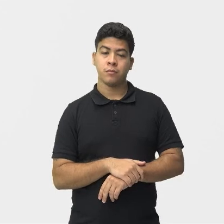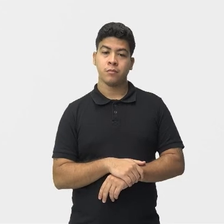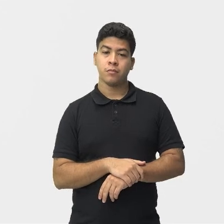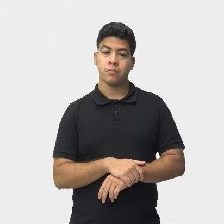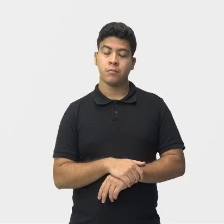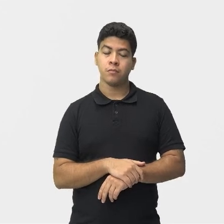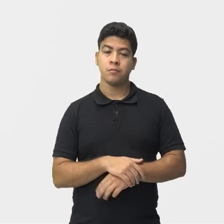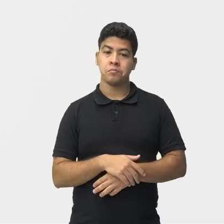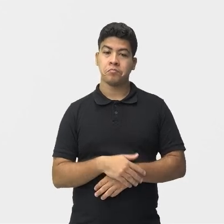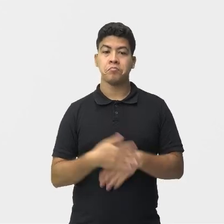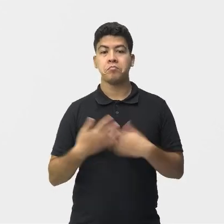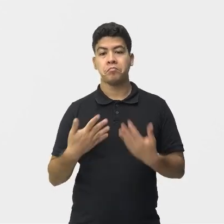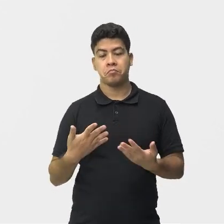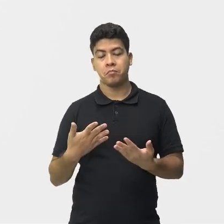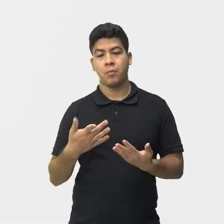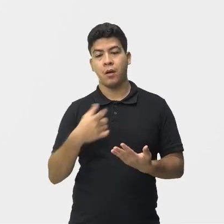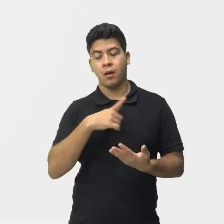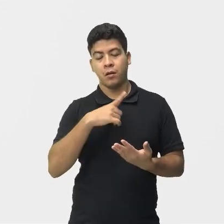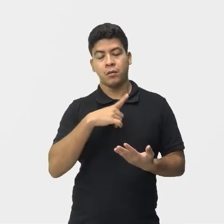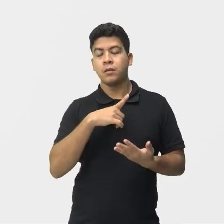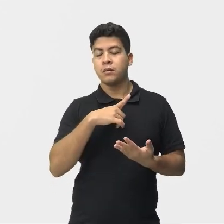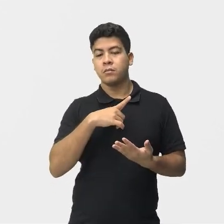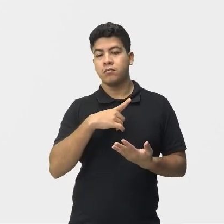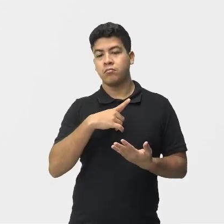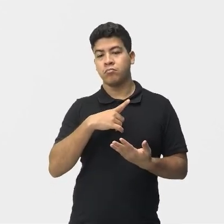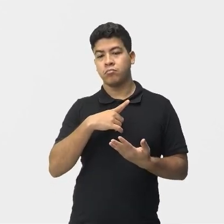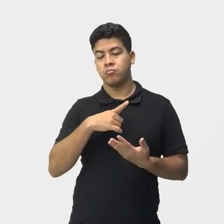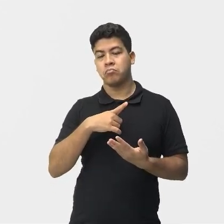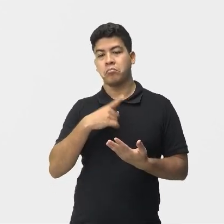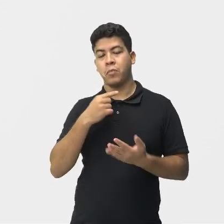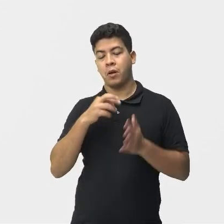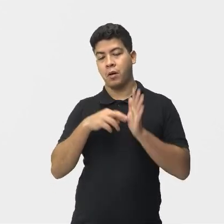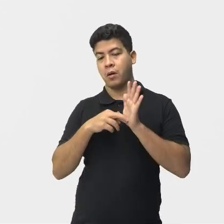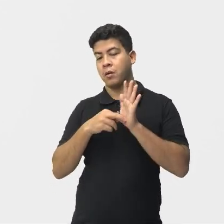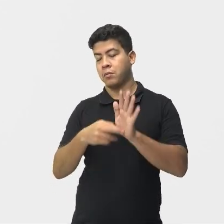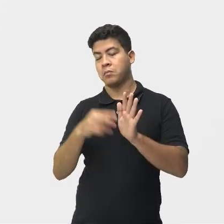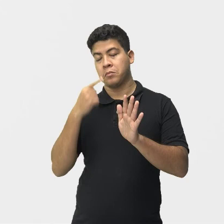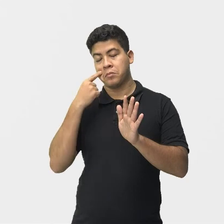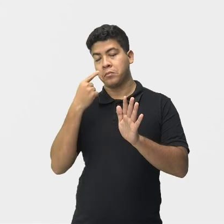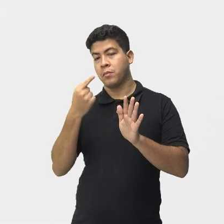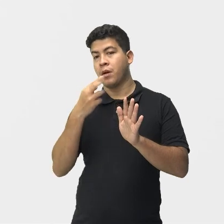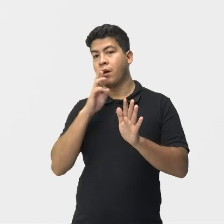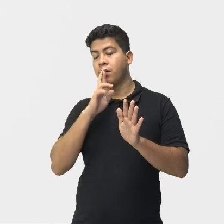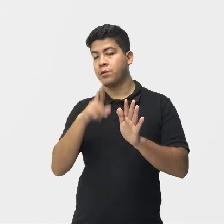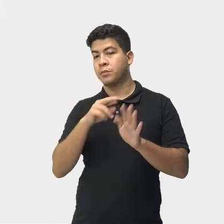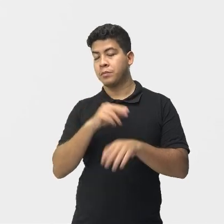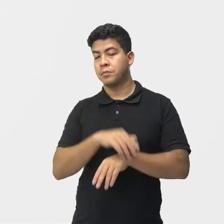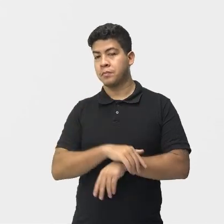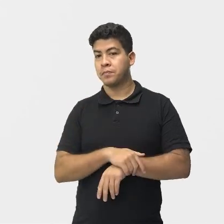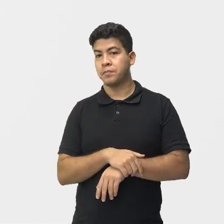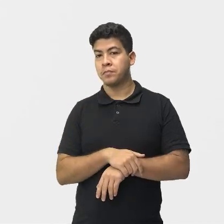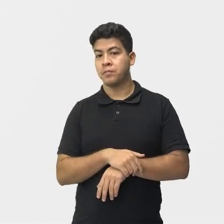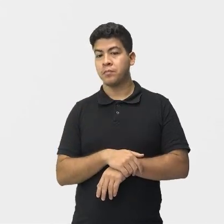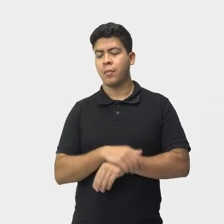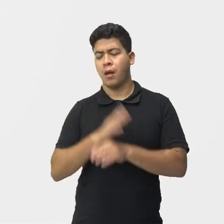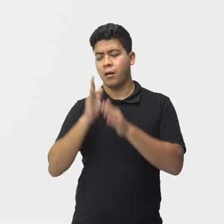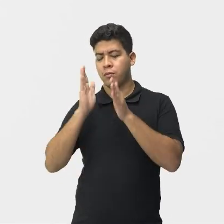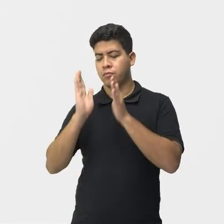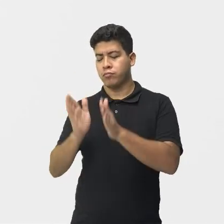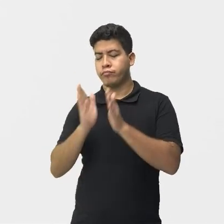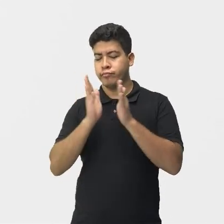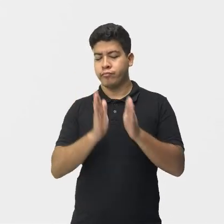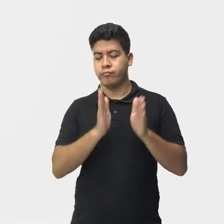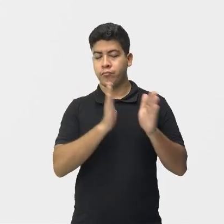PV, a gente tem que... Aqui está a resposta para vocês, mas eu vou explicar para vocês cada sequência.